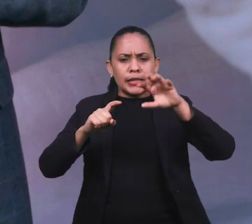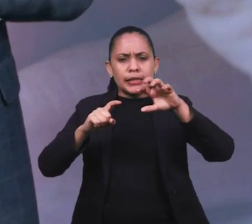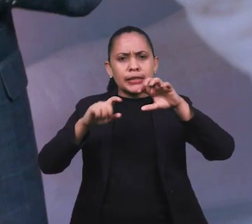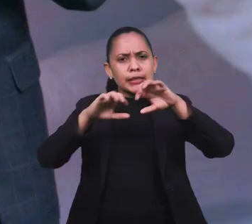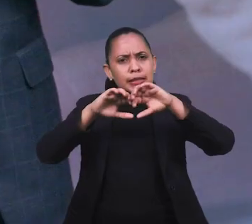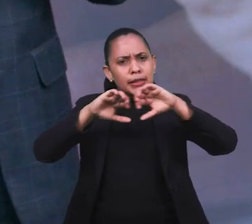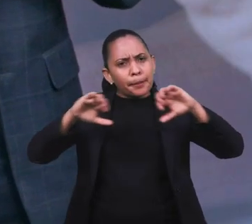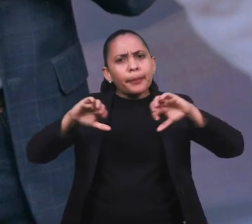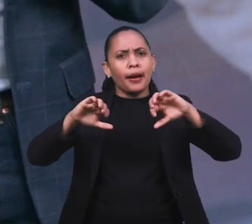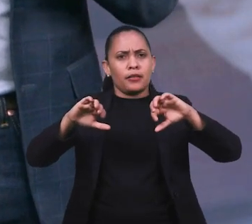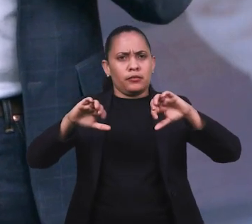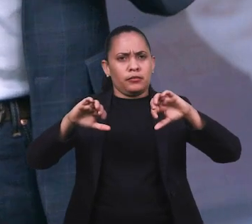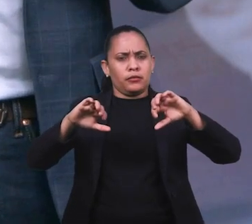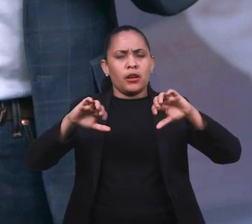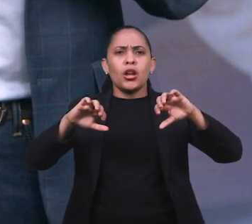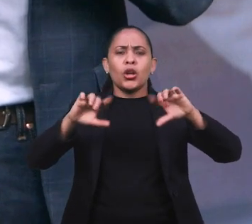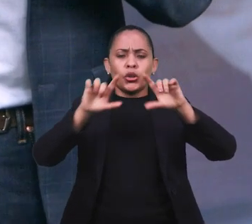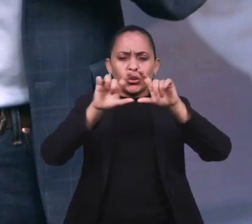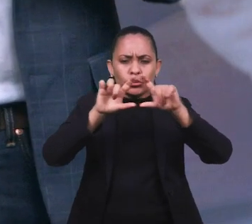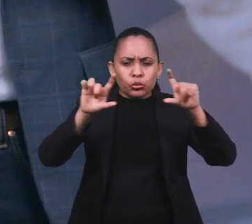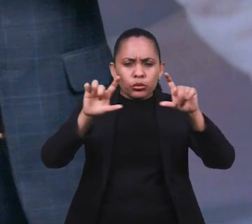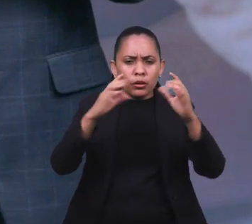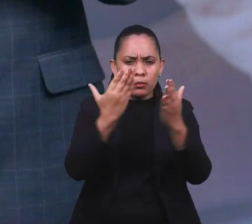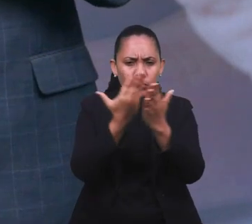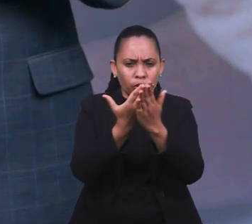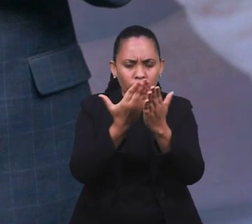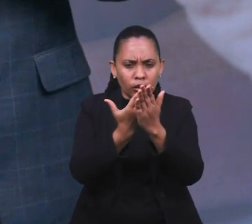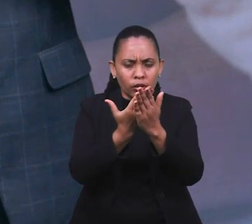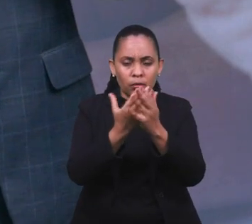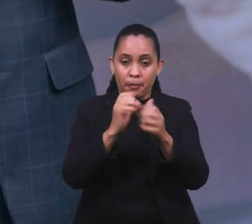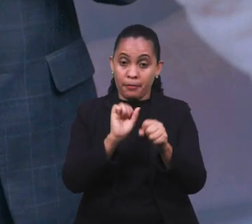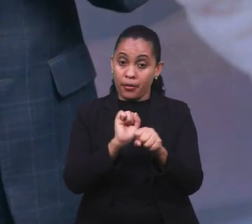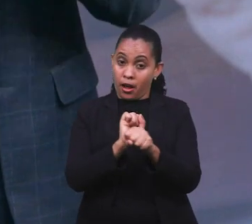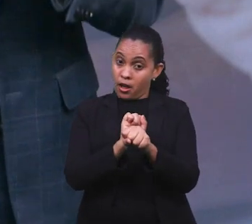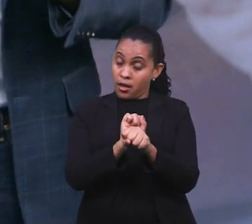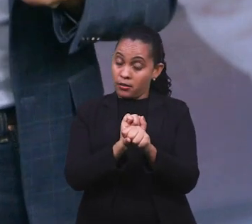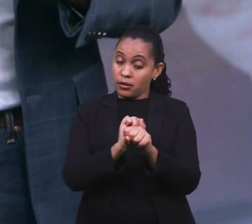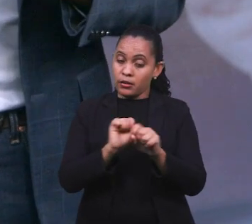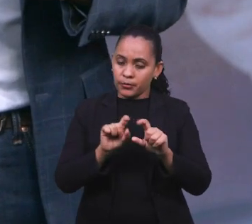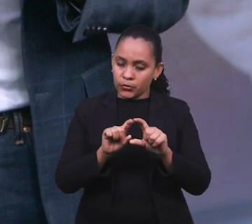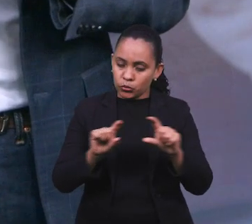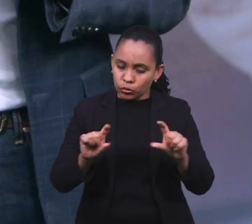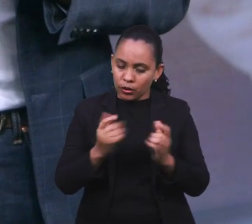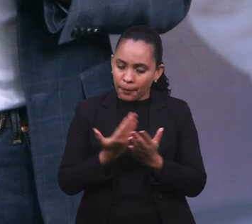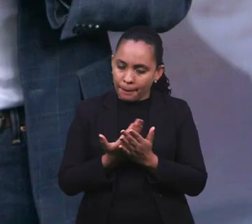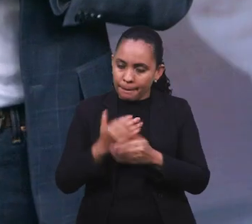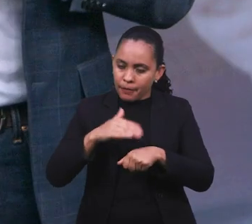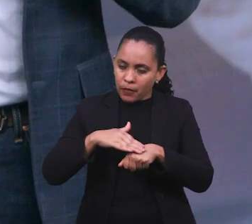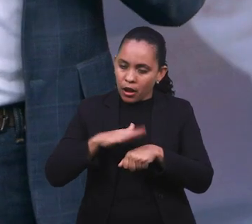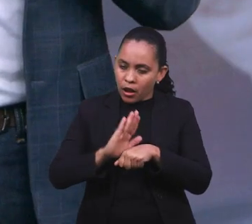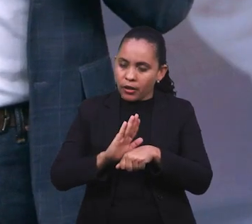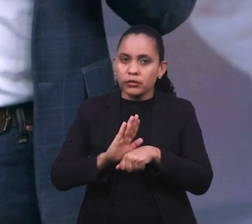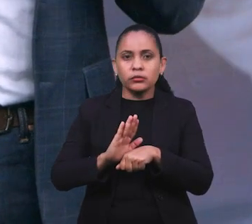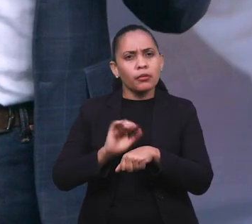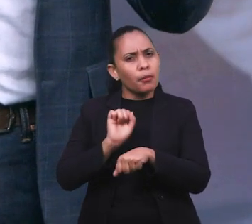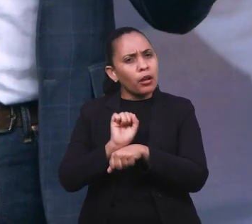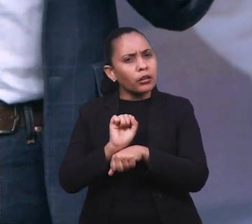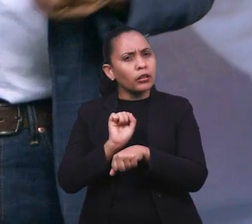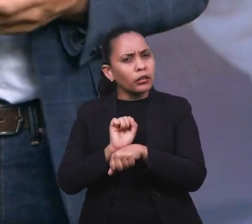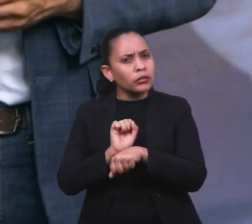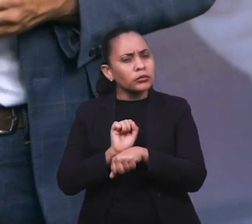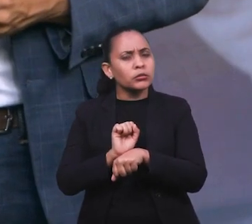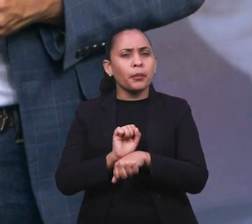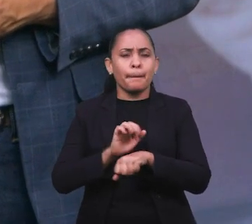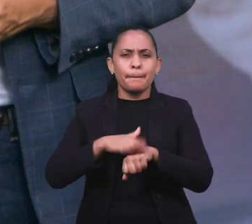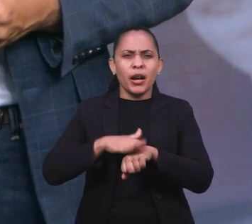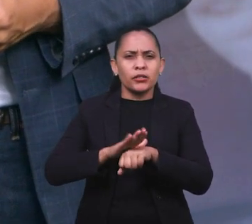partes, tá? E vá avançando aos poucos, com paciência, tá certo? Porque por mais difícil